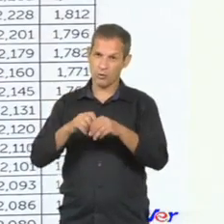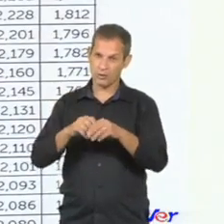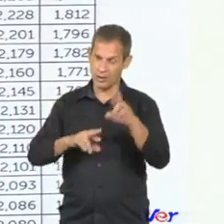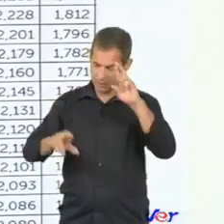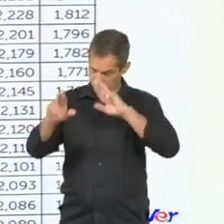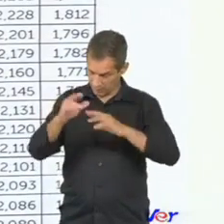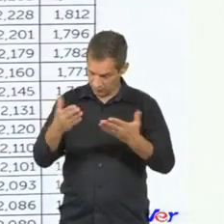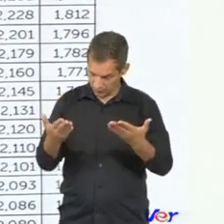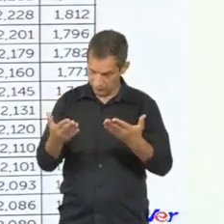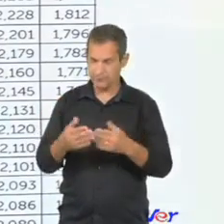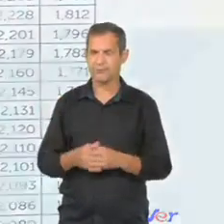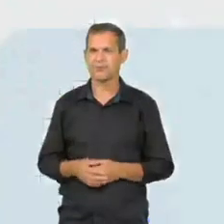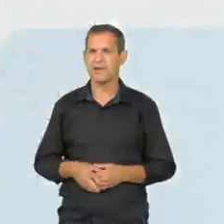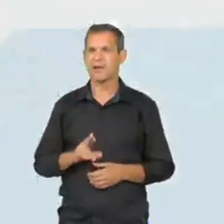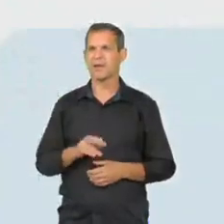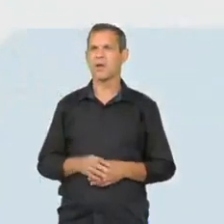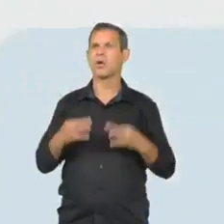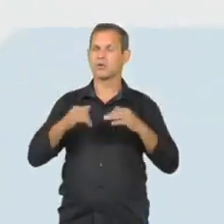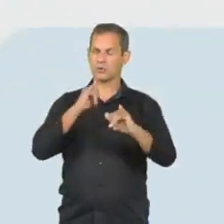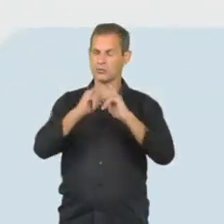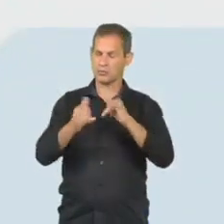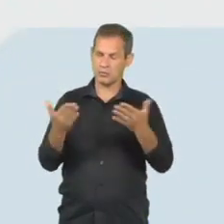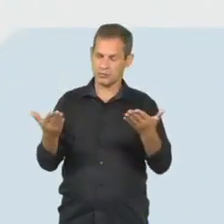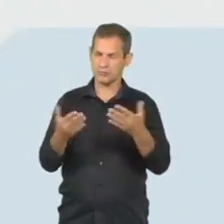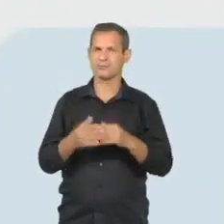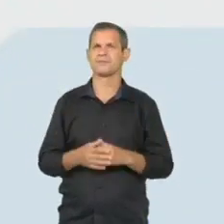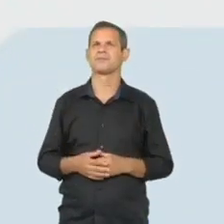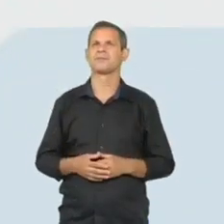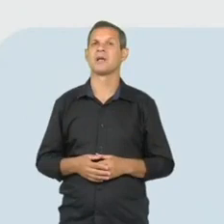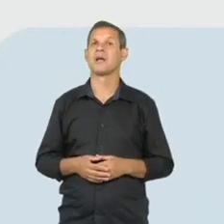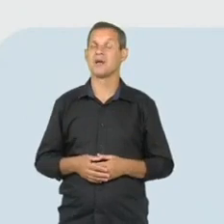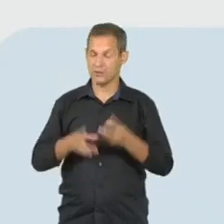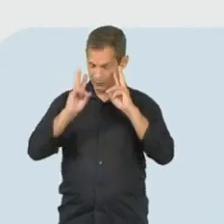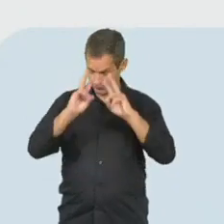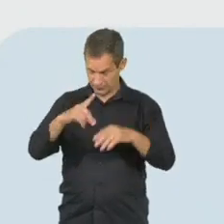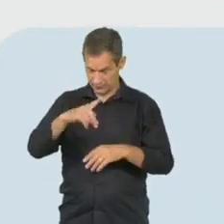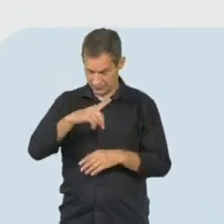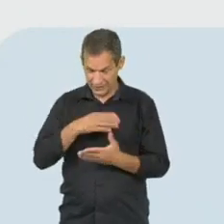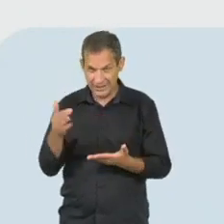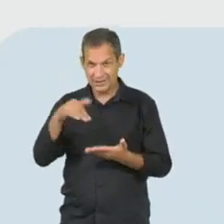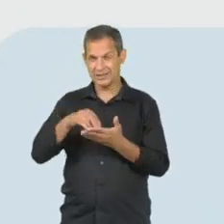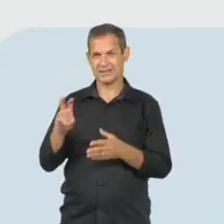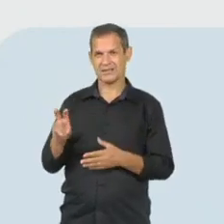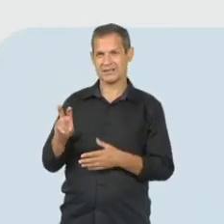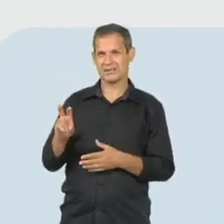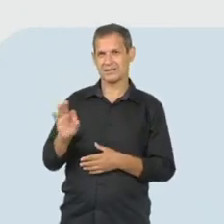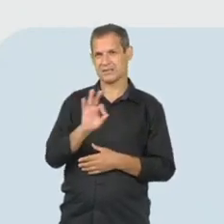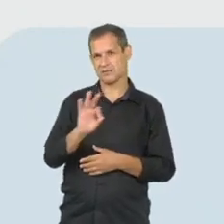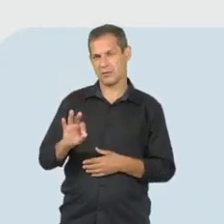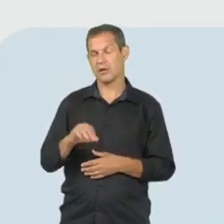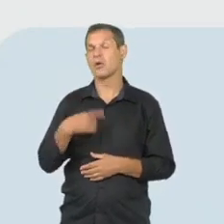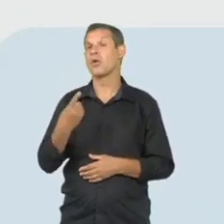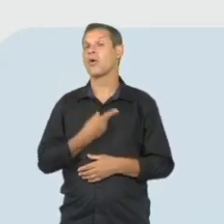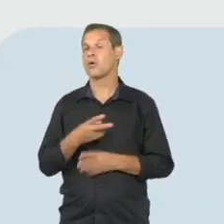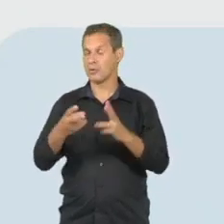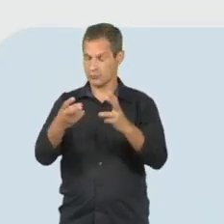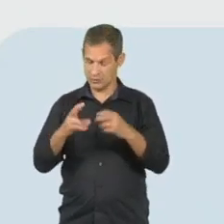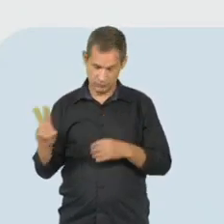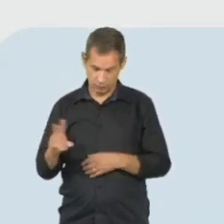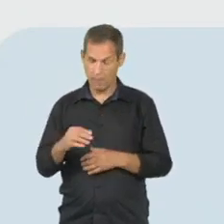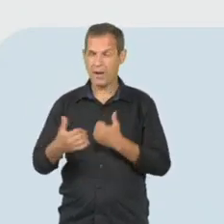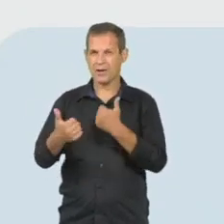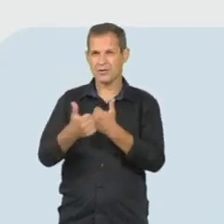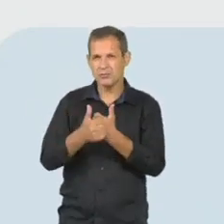analisar o restante das informações aqui. Ó, tem que ser até 5%. Então, nós vimos que o valor